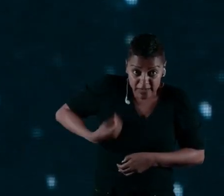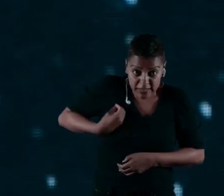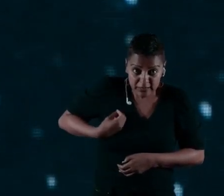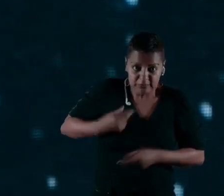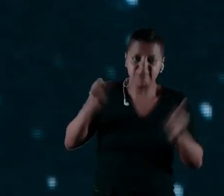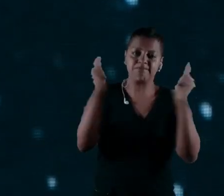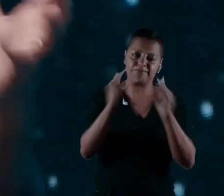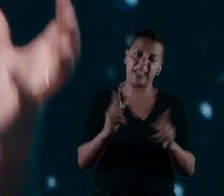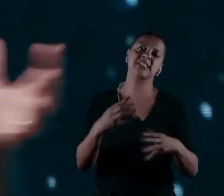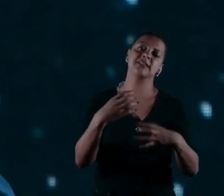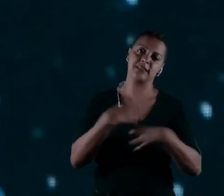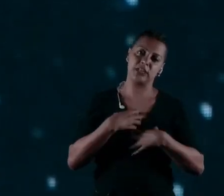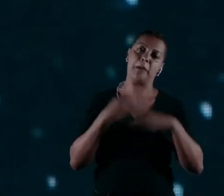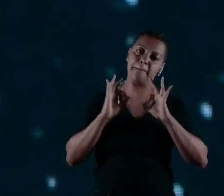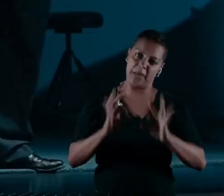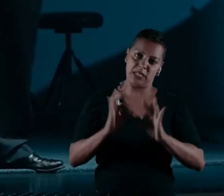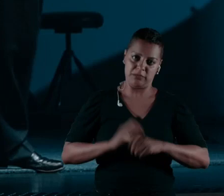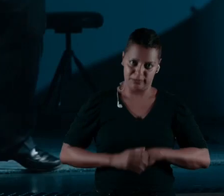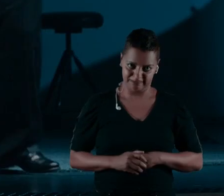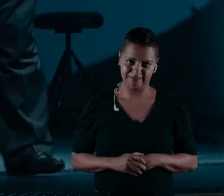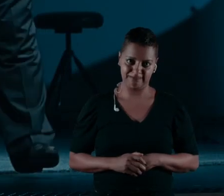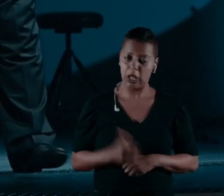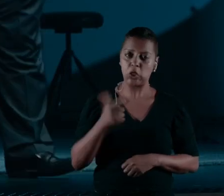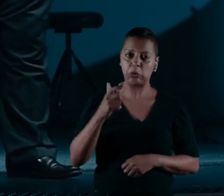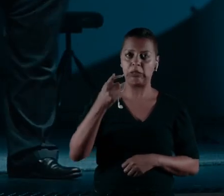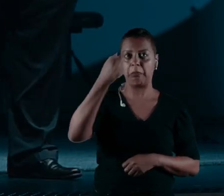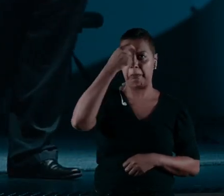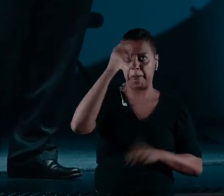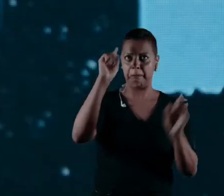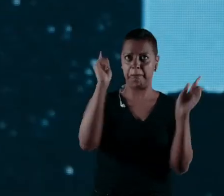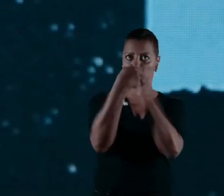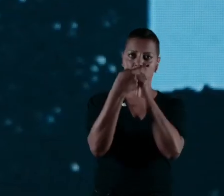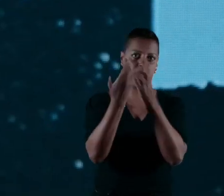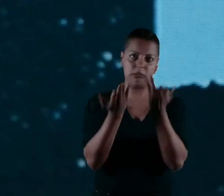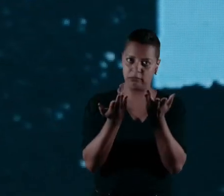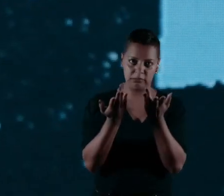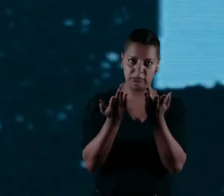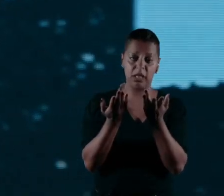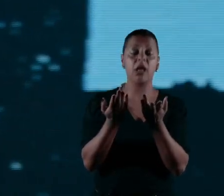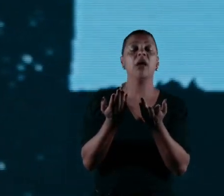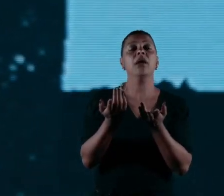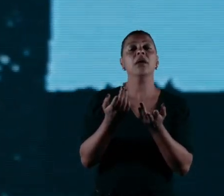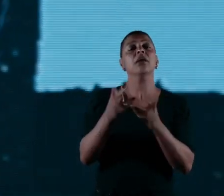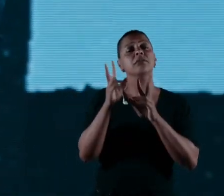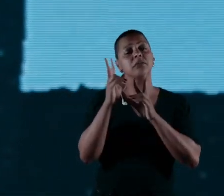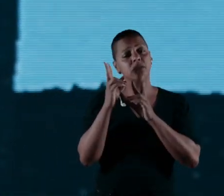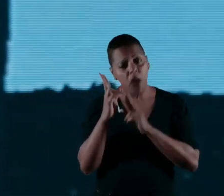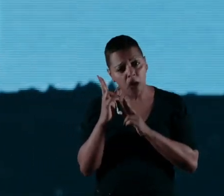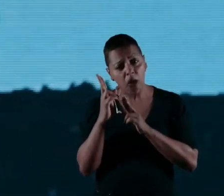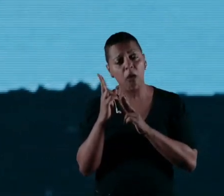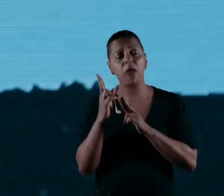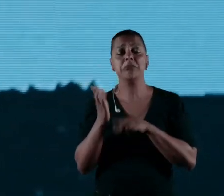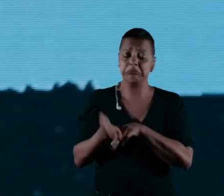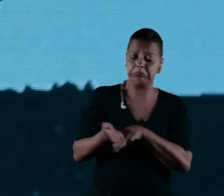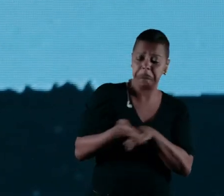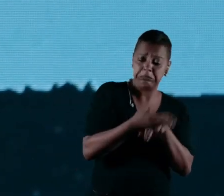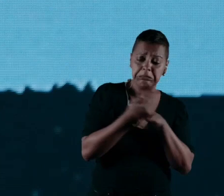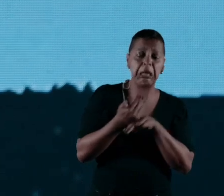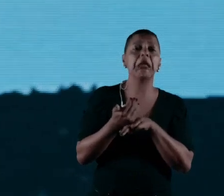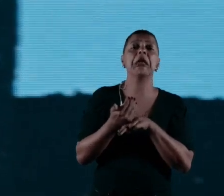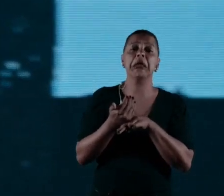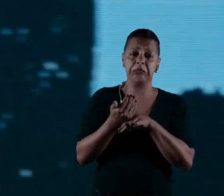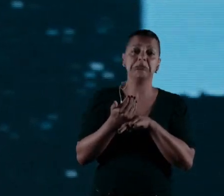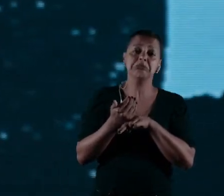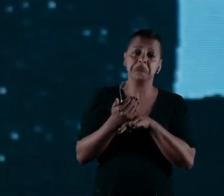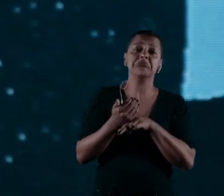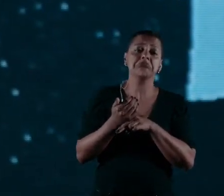Não existe dissonância cognitiva. Dorme cedo, acorda cedo, não esquenta a moringa.